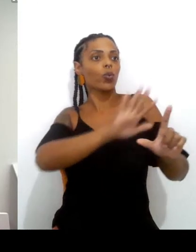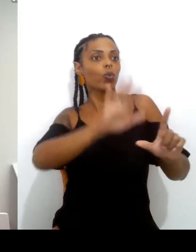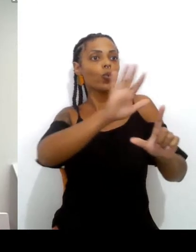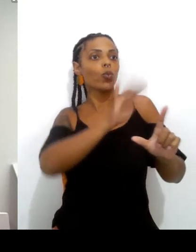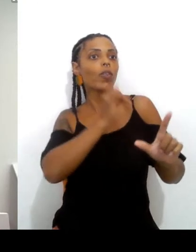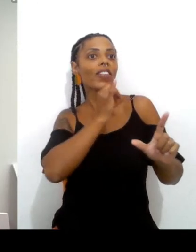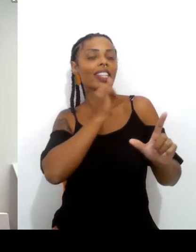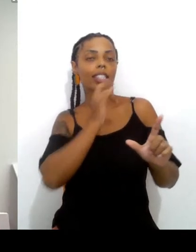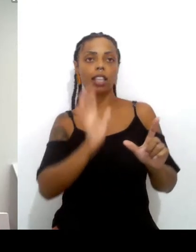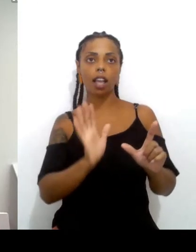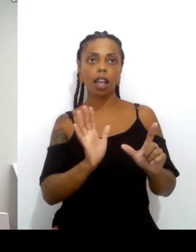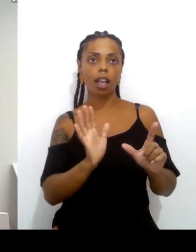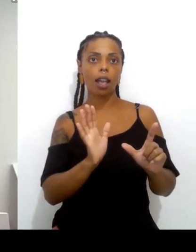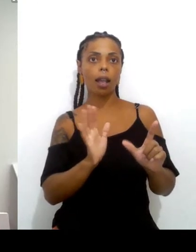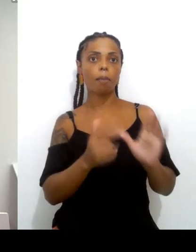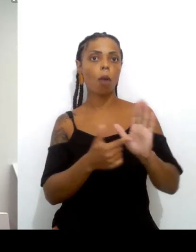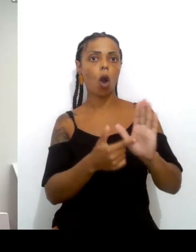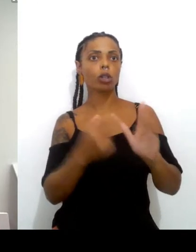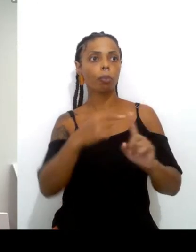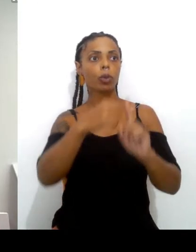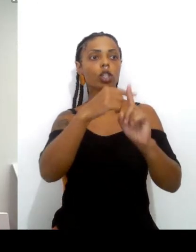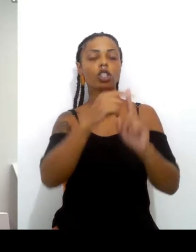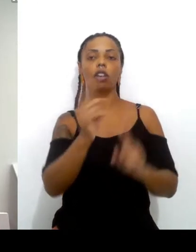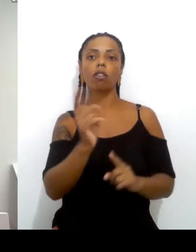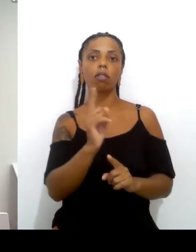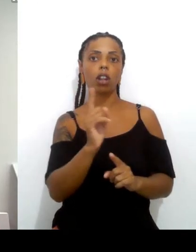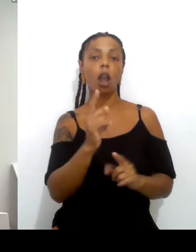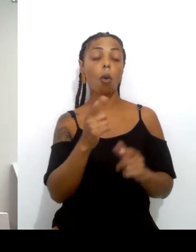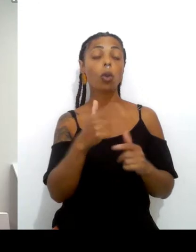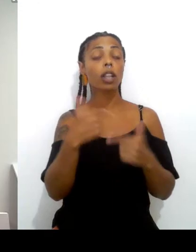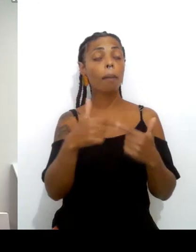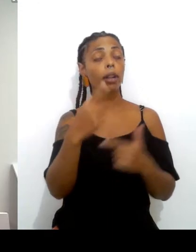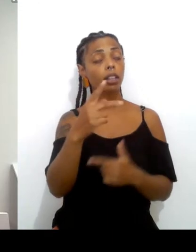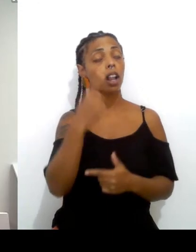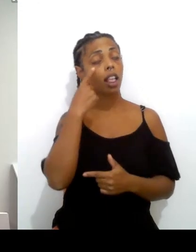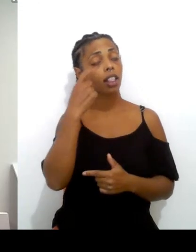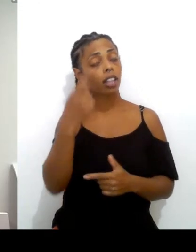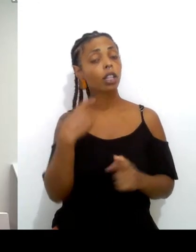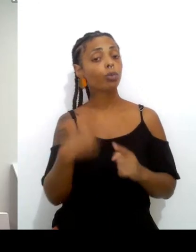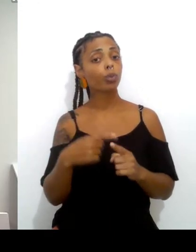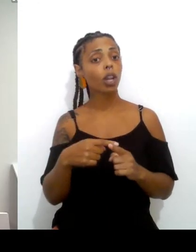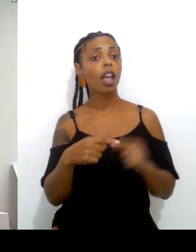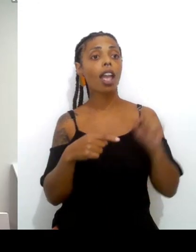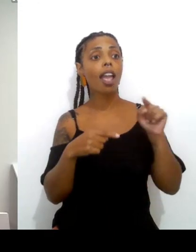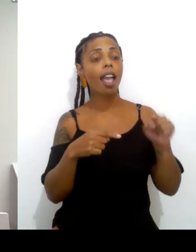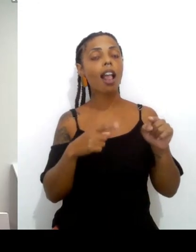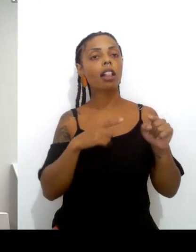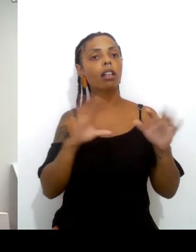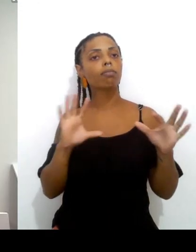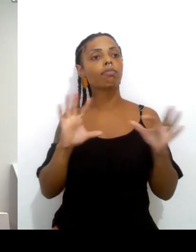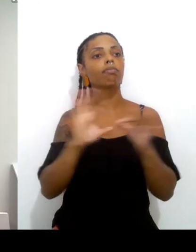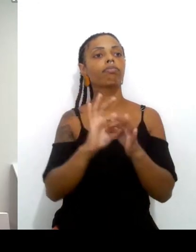não como algo positivo o trabalho dele é interessante justamente porque ele tá totalmente entrelaçado com o contexto